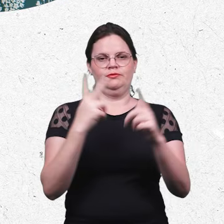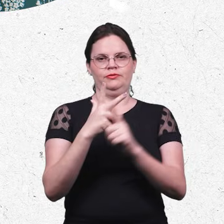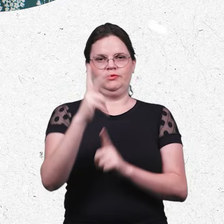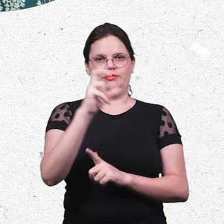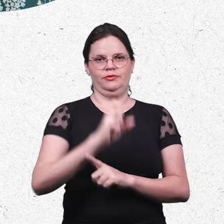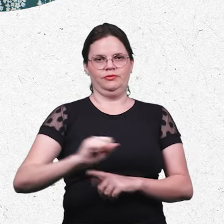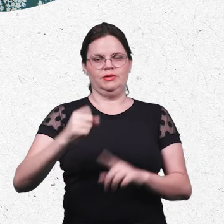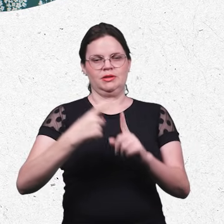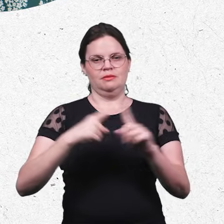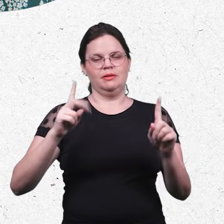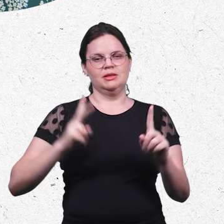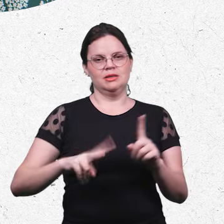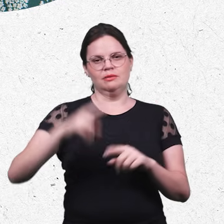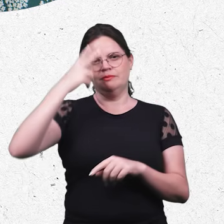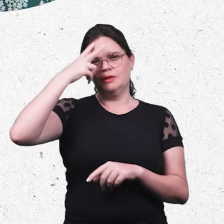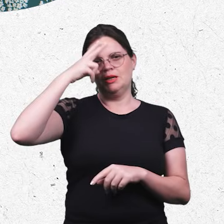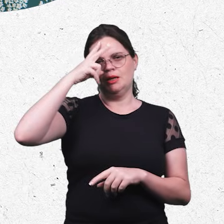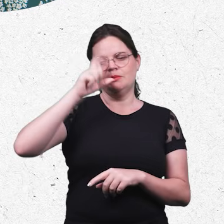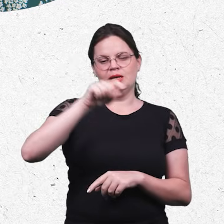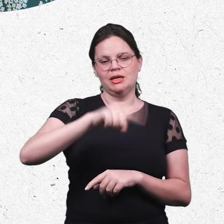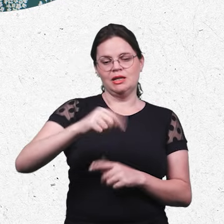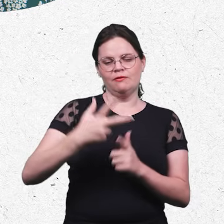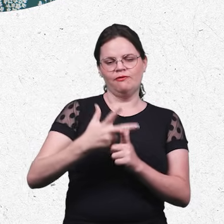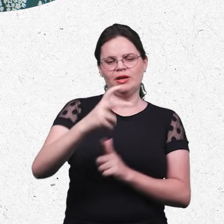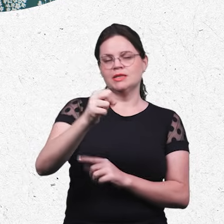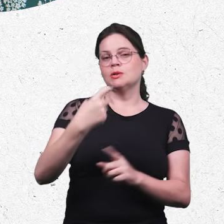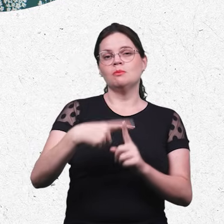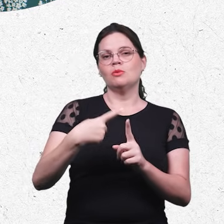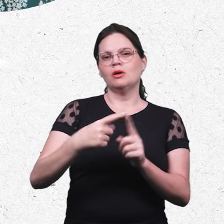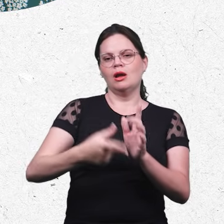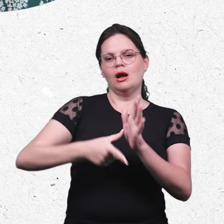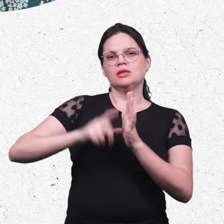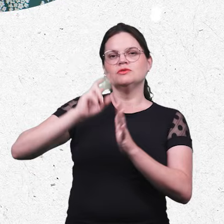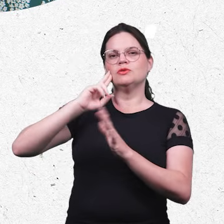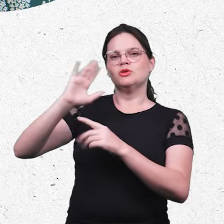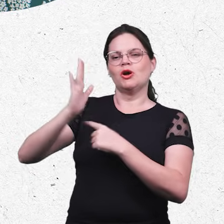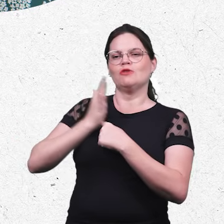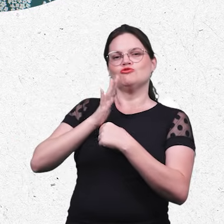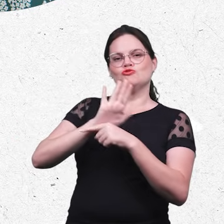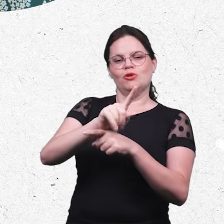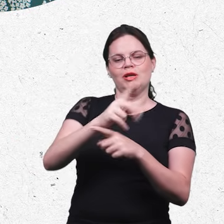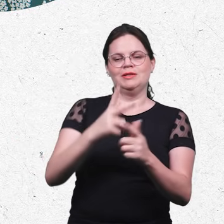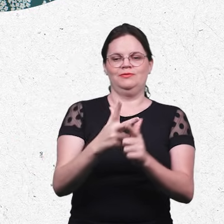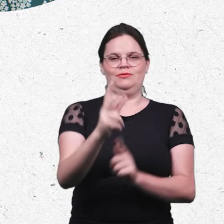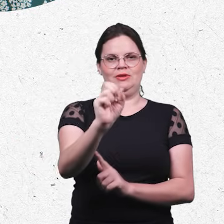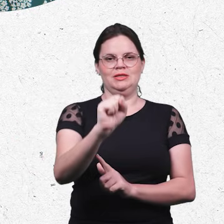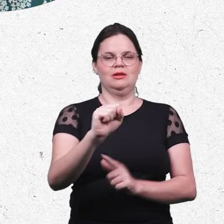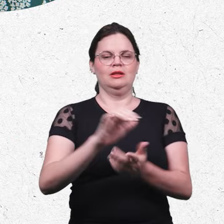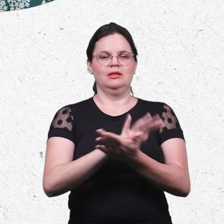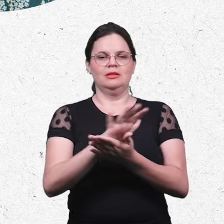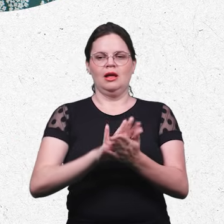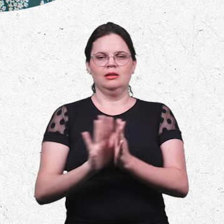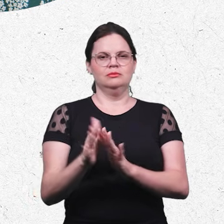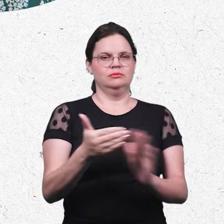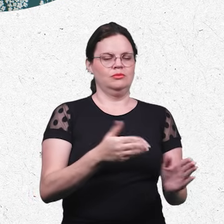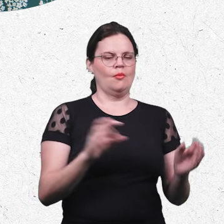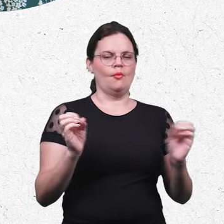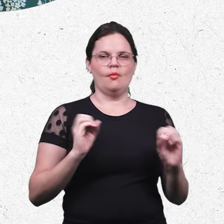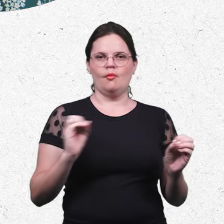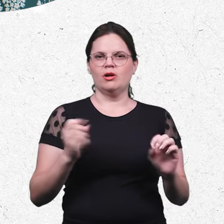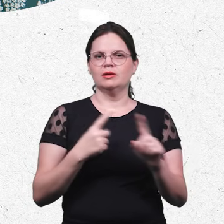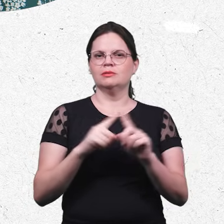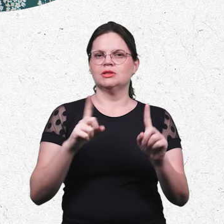vitoriosos, mas que eles possam lembrar que são vitoriosos porque o Senhor venceu por eles e que nada venha tirá-los, Senhor, da